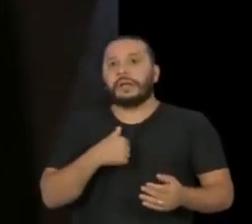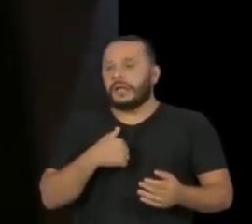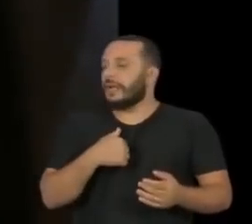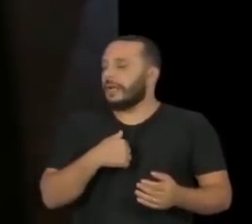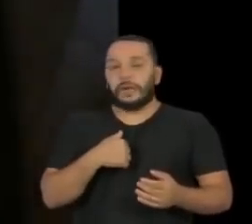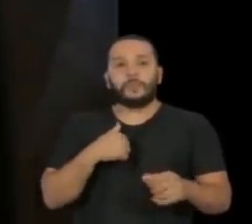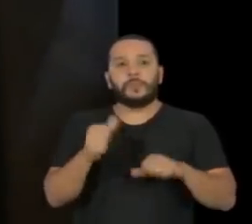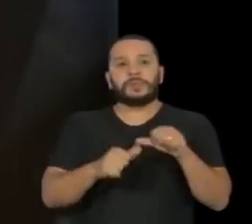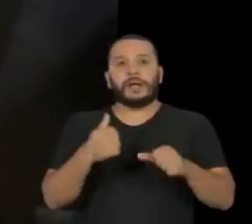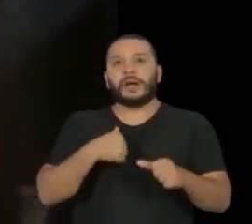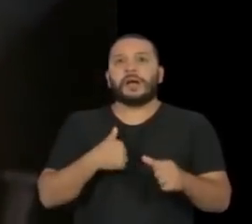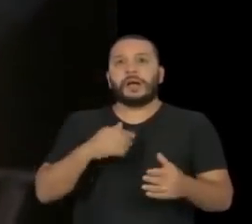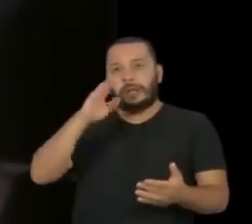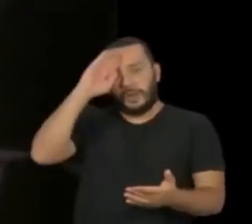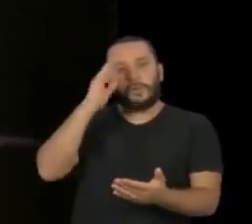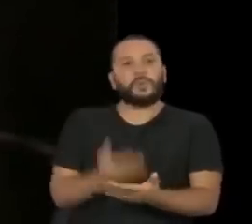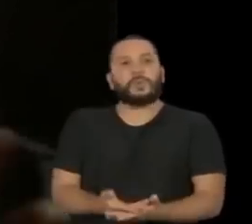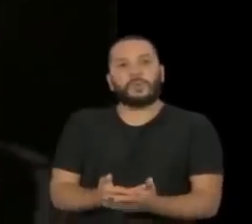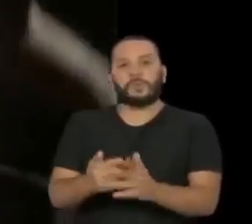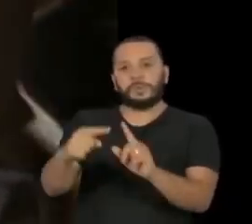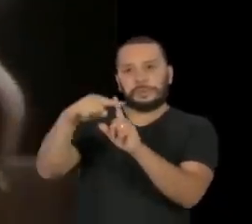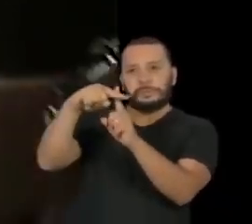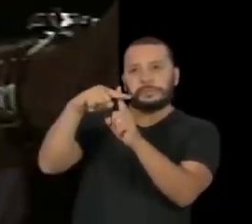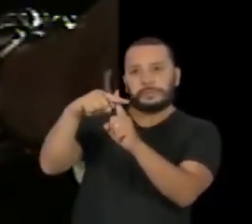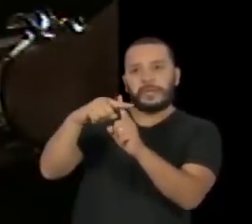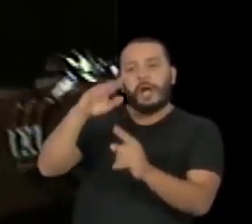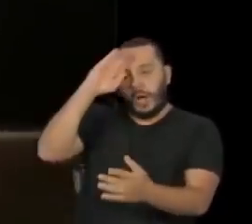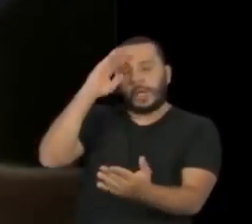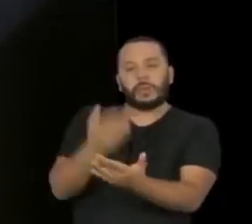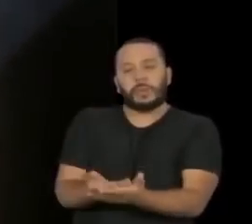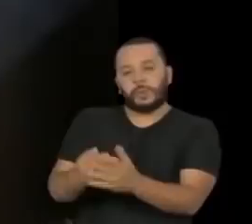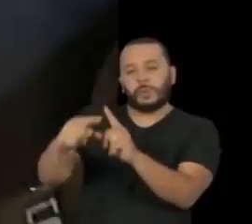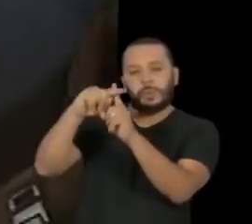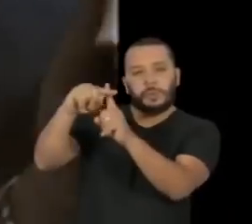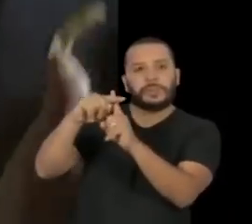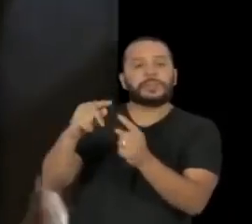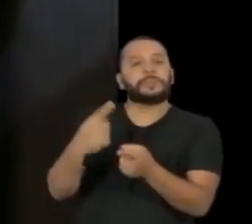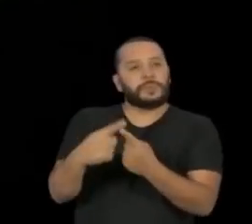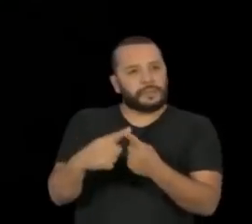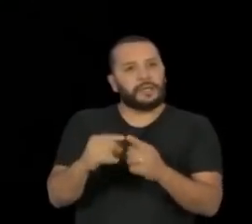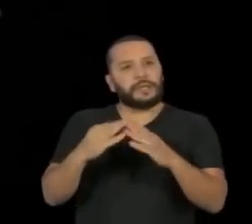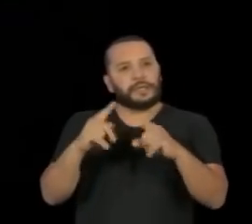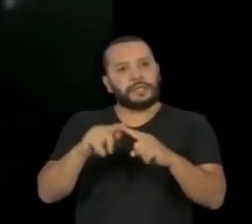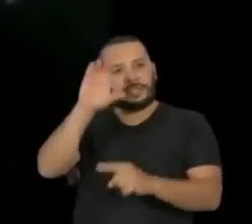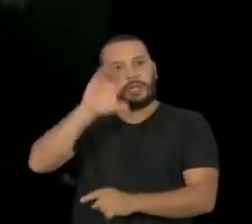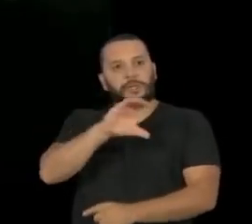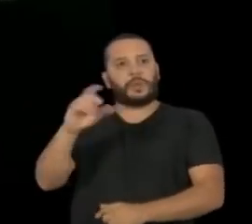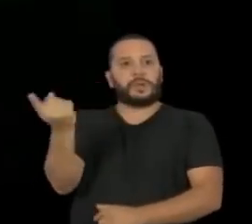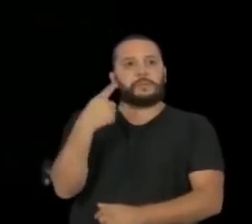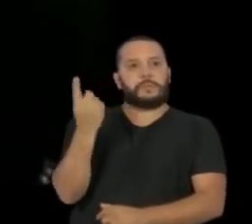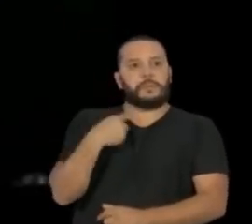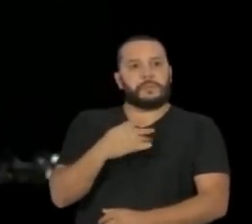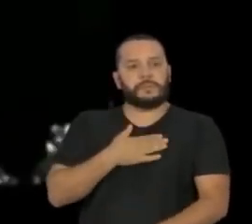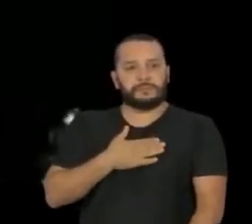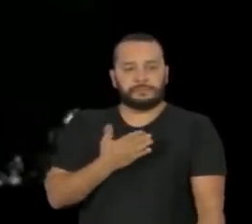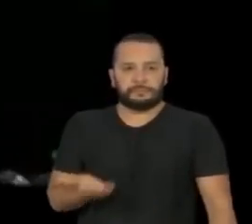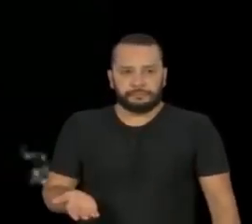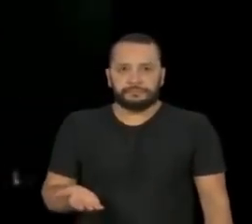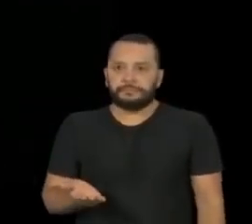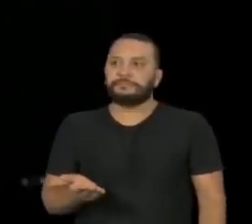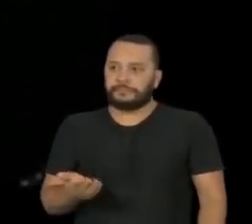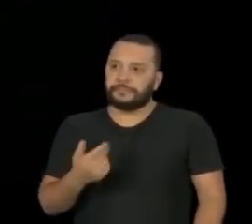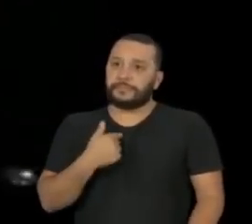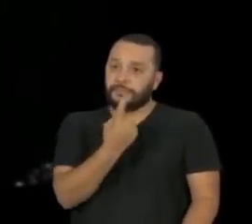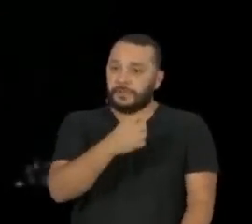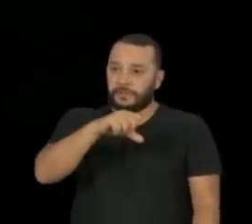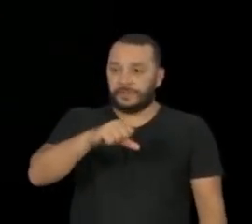creio, a cruz, padre, a cruz. E pus realmente uma música sacra. Nos anos de 1990,